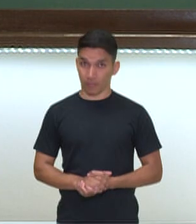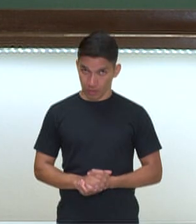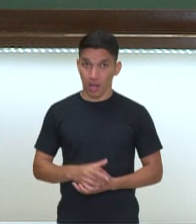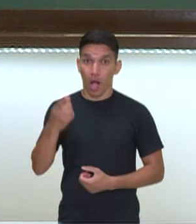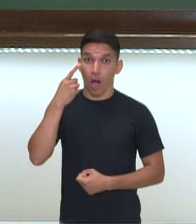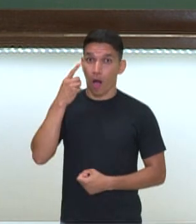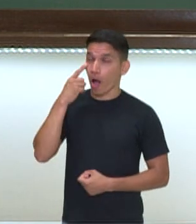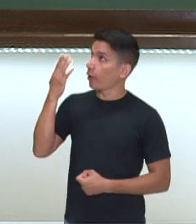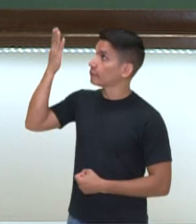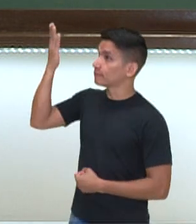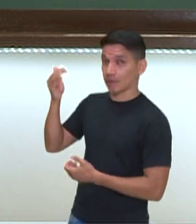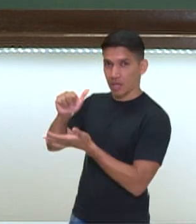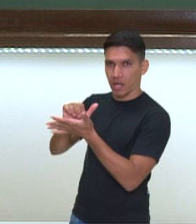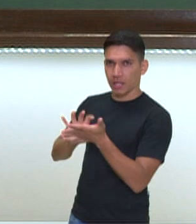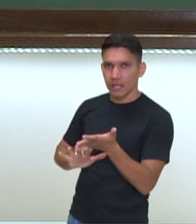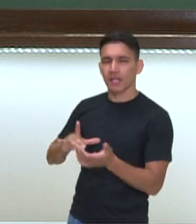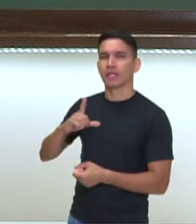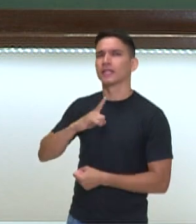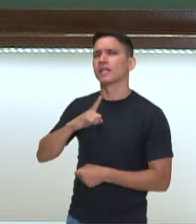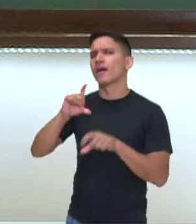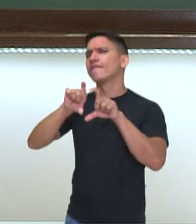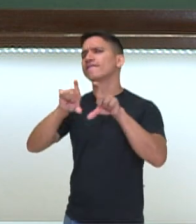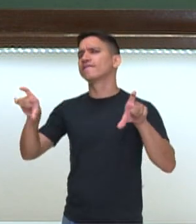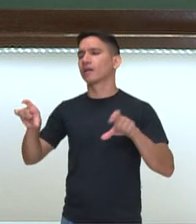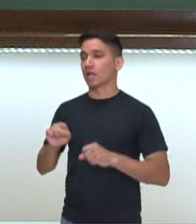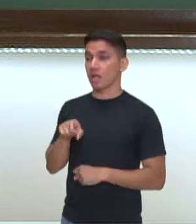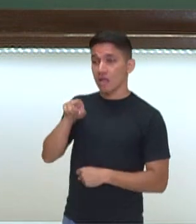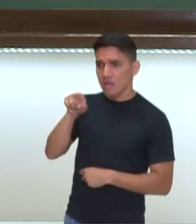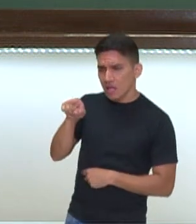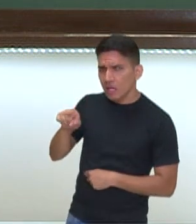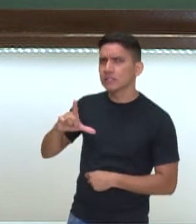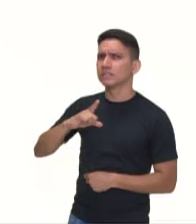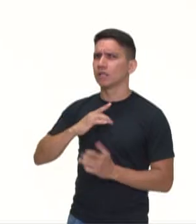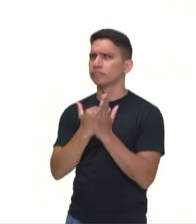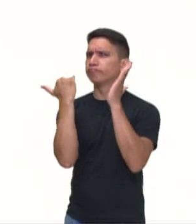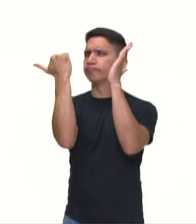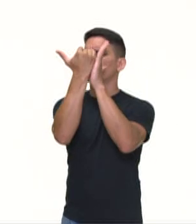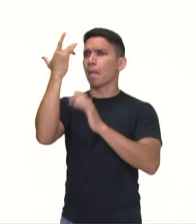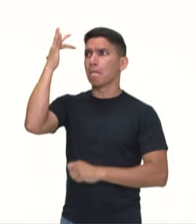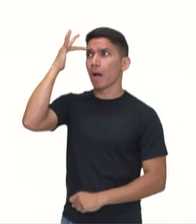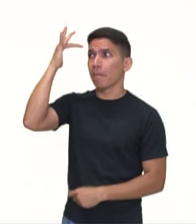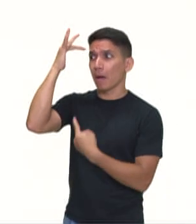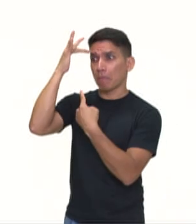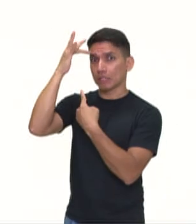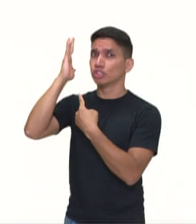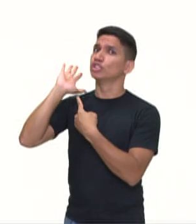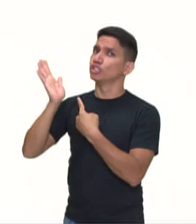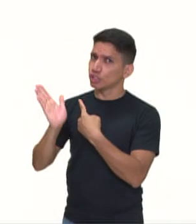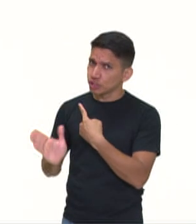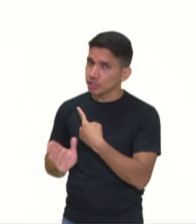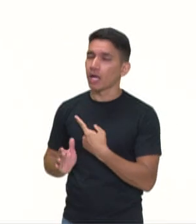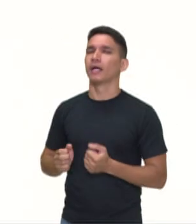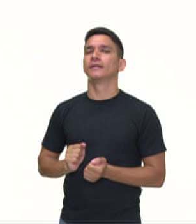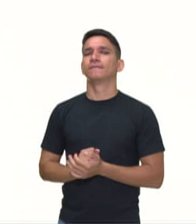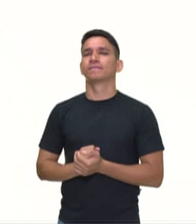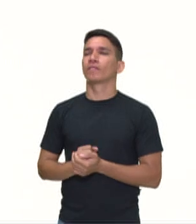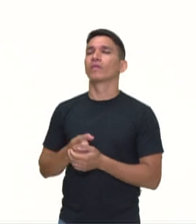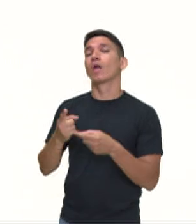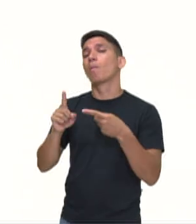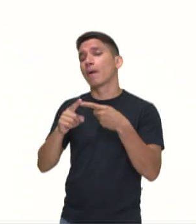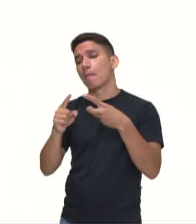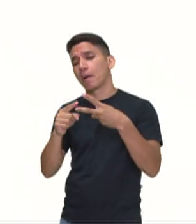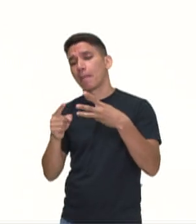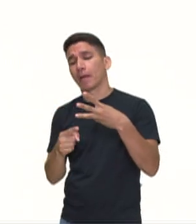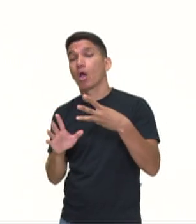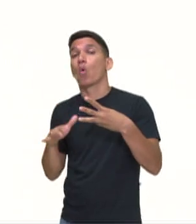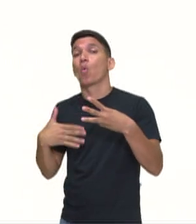Observando o nosso exercício, pessoal, na frase his mature, ele é maduro, despite his age, apesar da